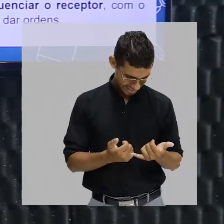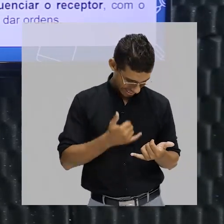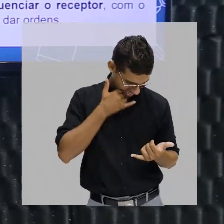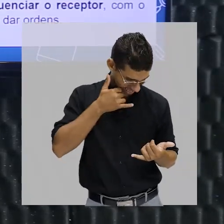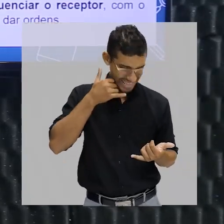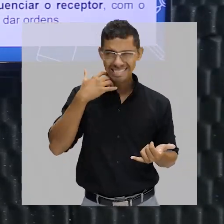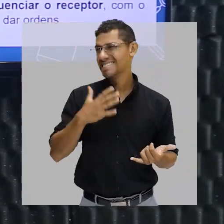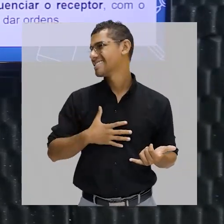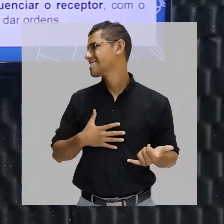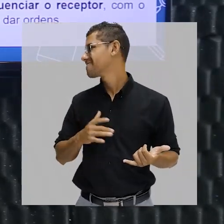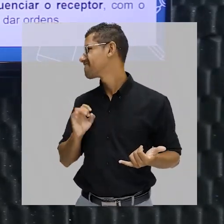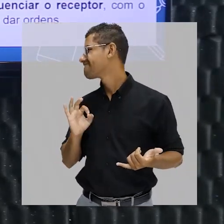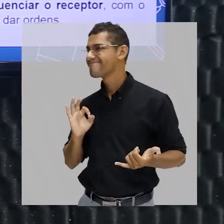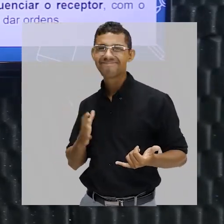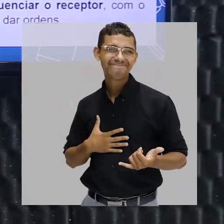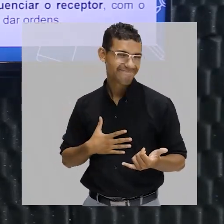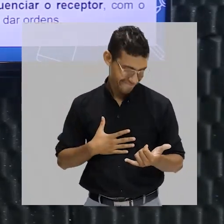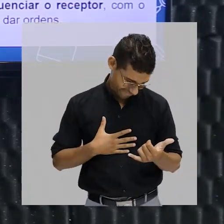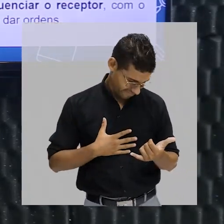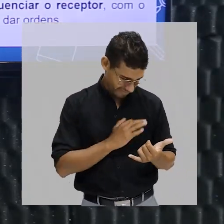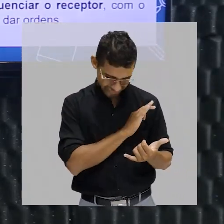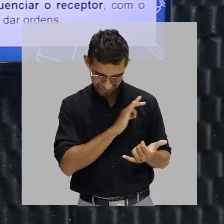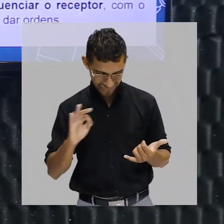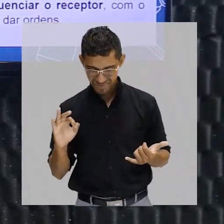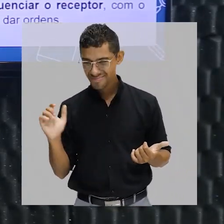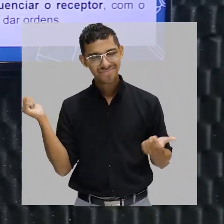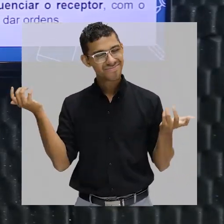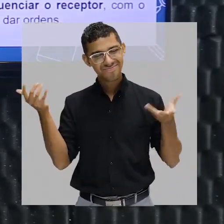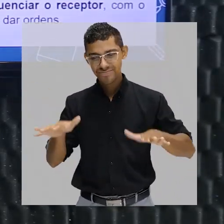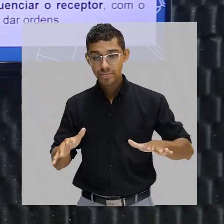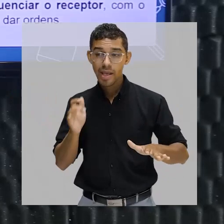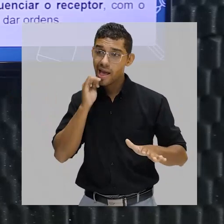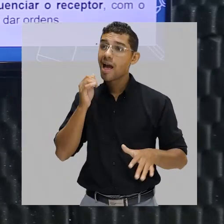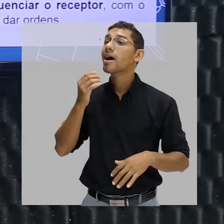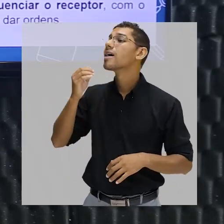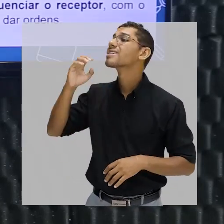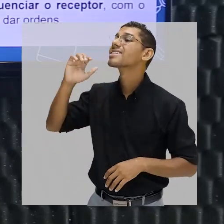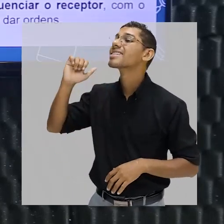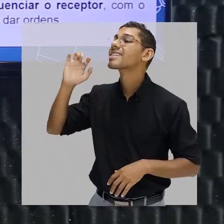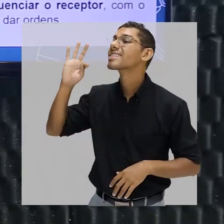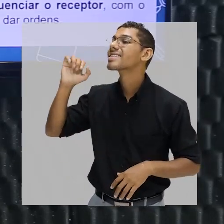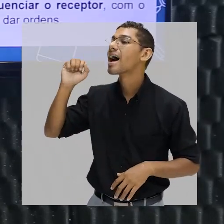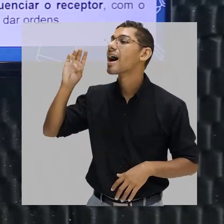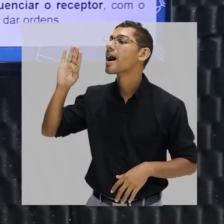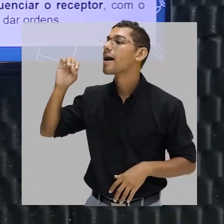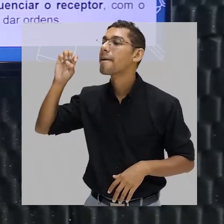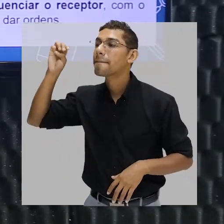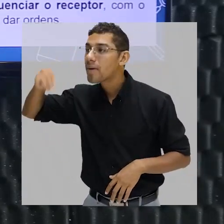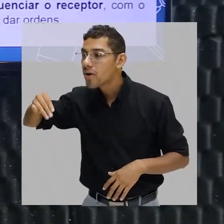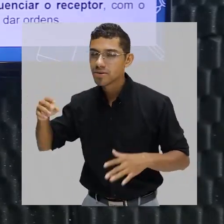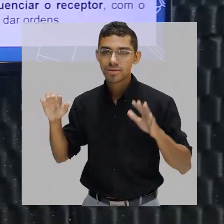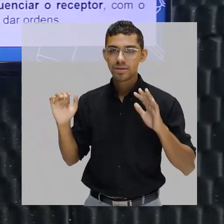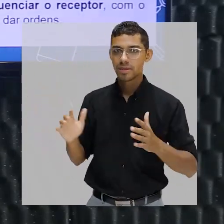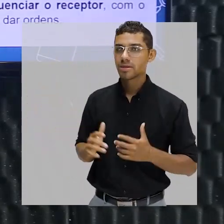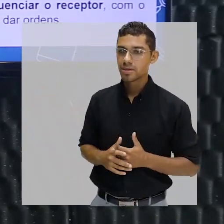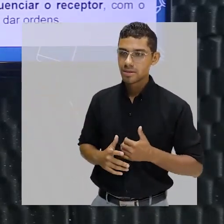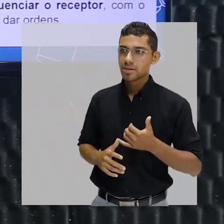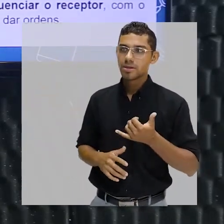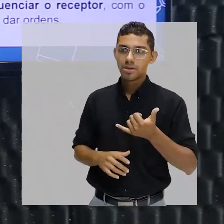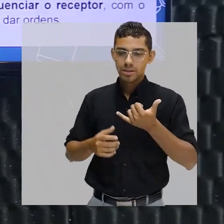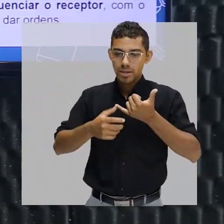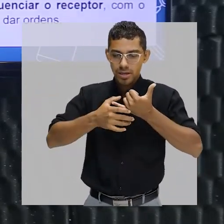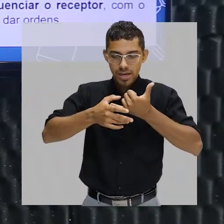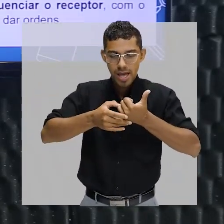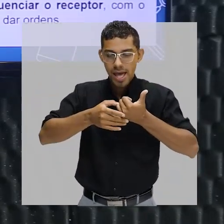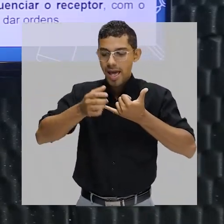WhatsApp. O WhatsApp a pessoa usa até para dizer assim, tá bom. Cara, eu fico muito injuriada com um negócio desse. A pessoa